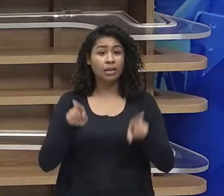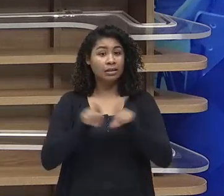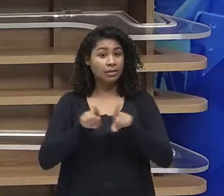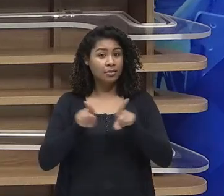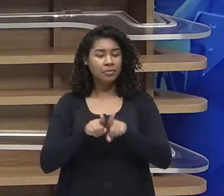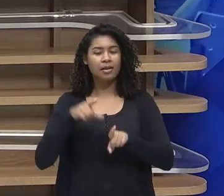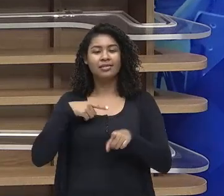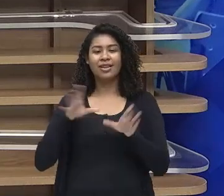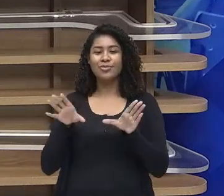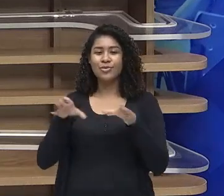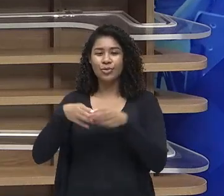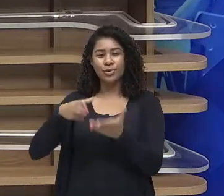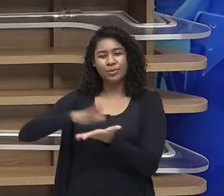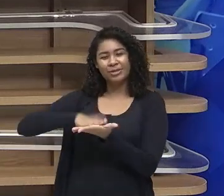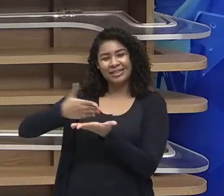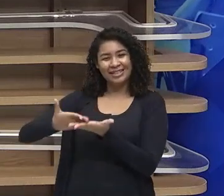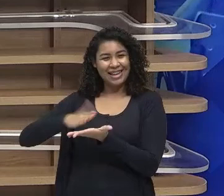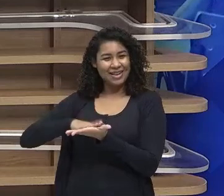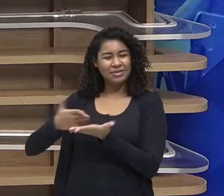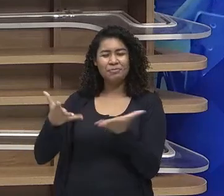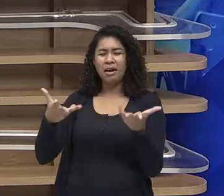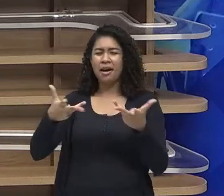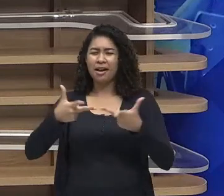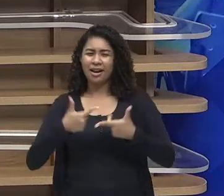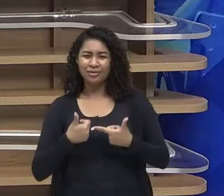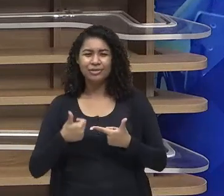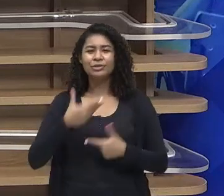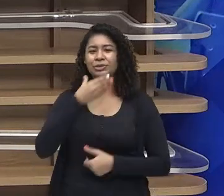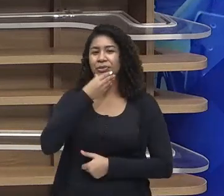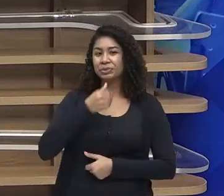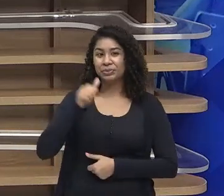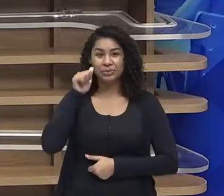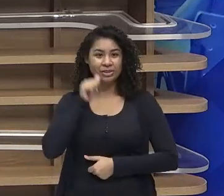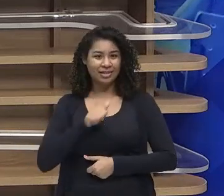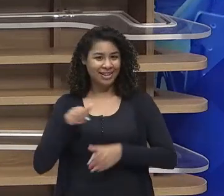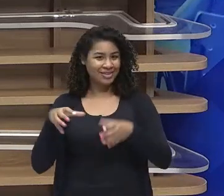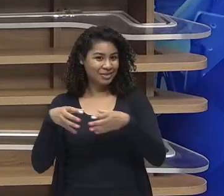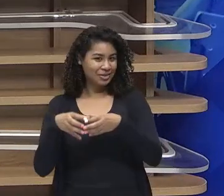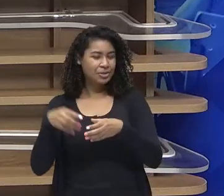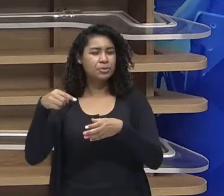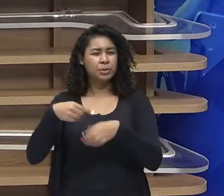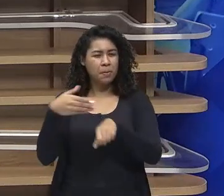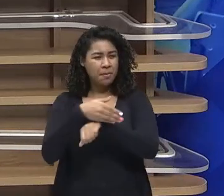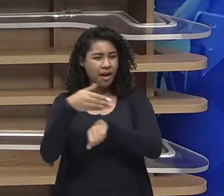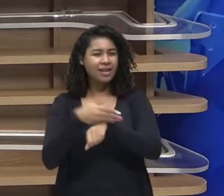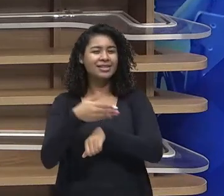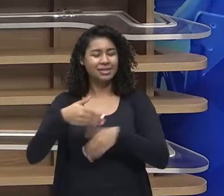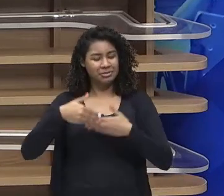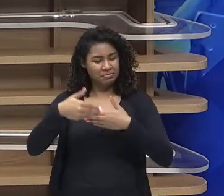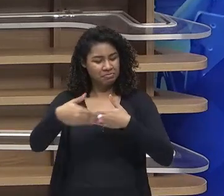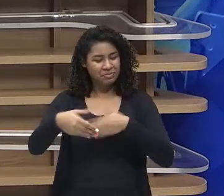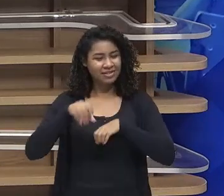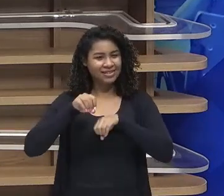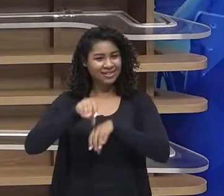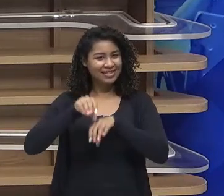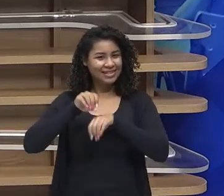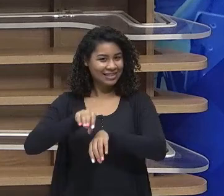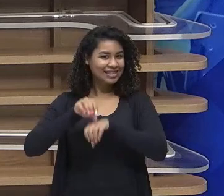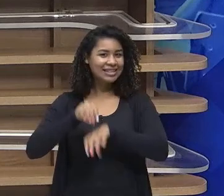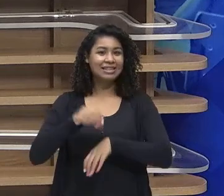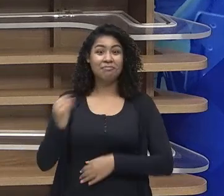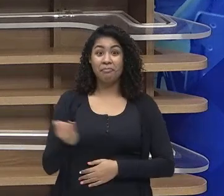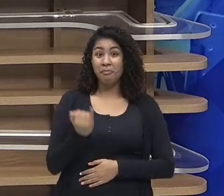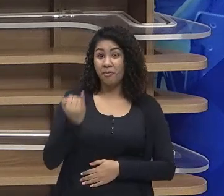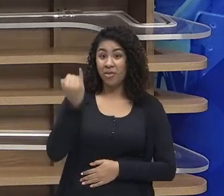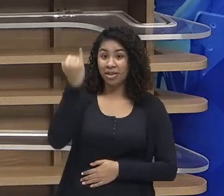claro, os nossos intérpretes maravilhosos, as nossas intérpretes também participando de todo o processo, é isso, importantíssimos.